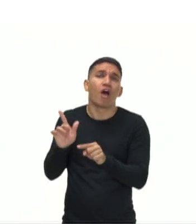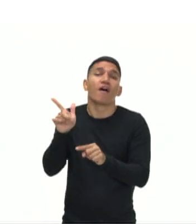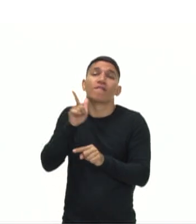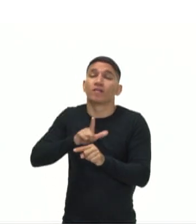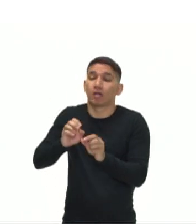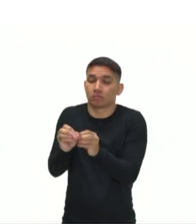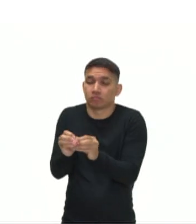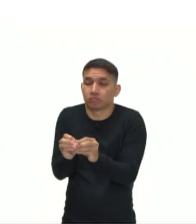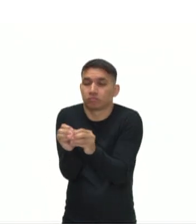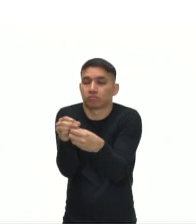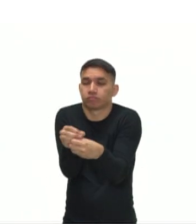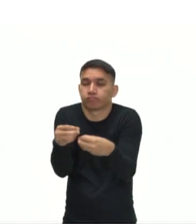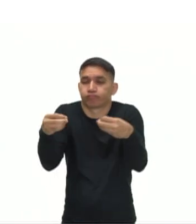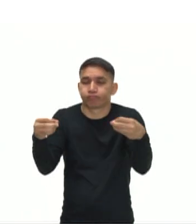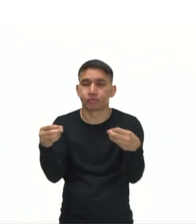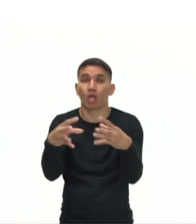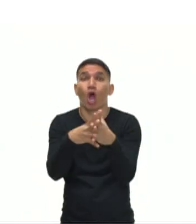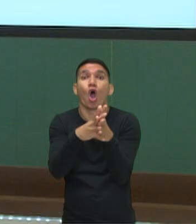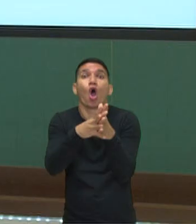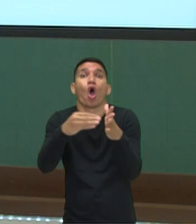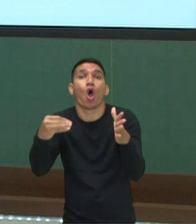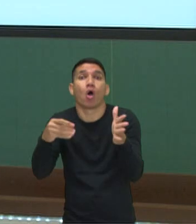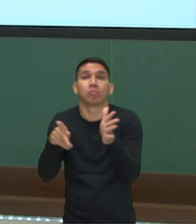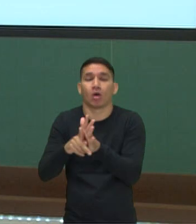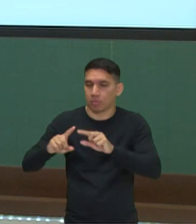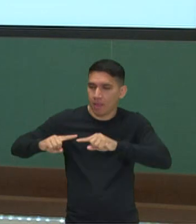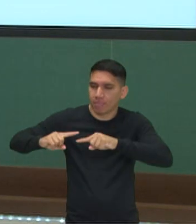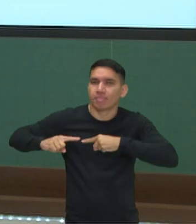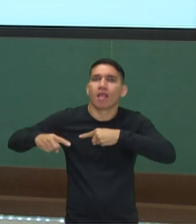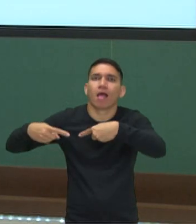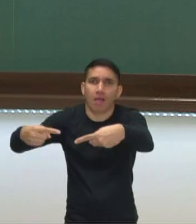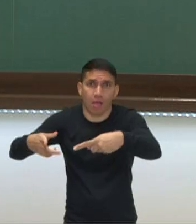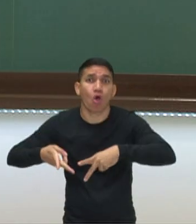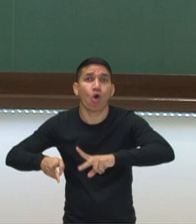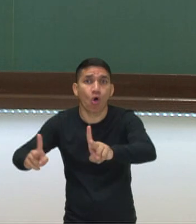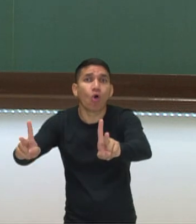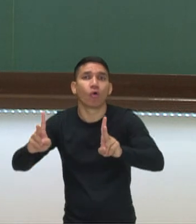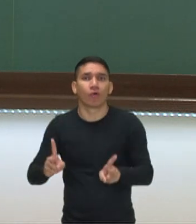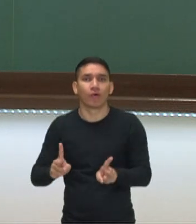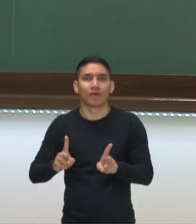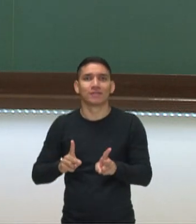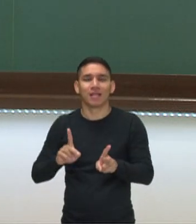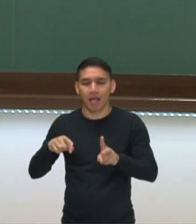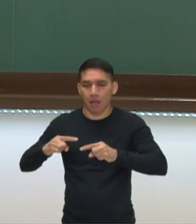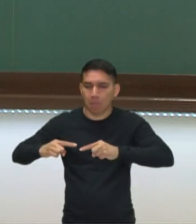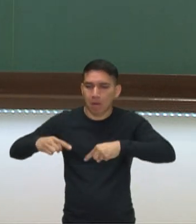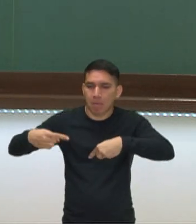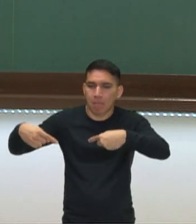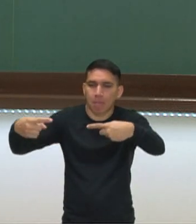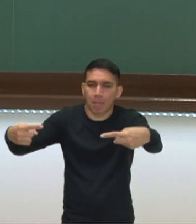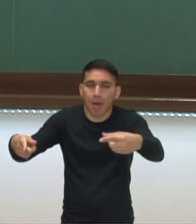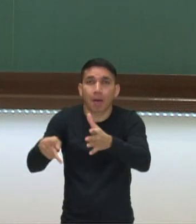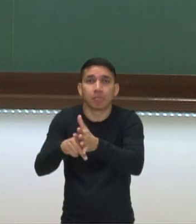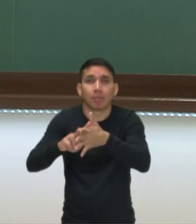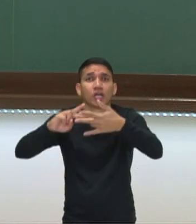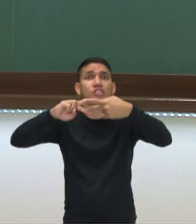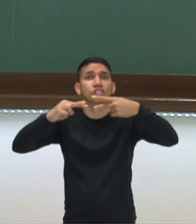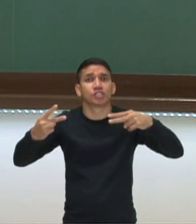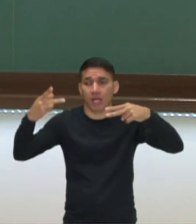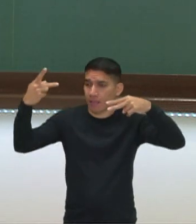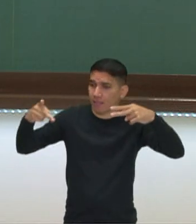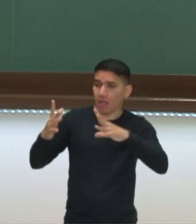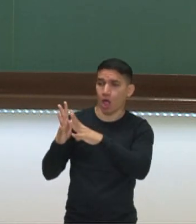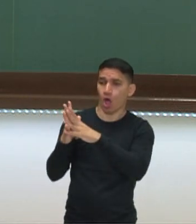gerar cópias, ele vai gerar descendentes que são cópias geneticamente falando